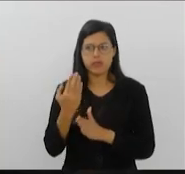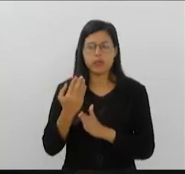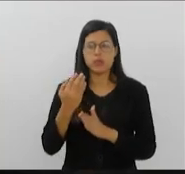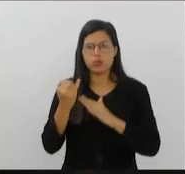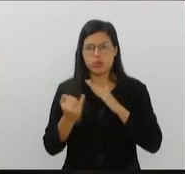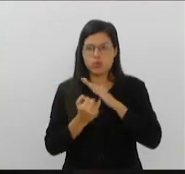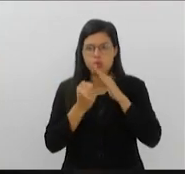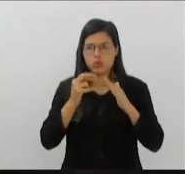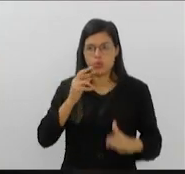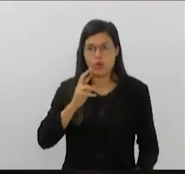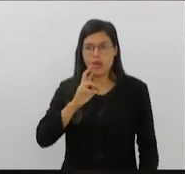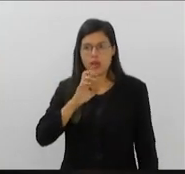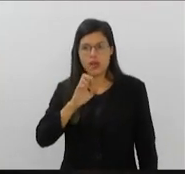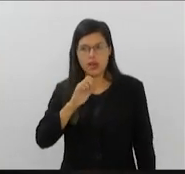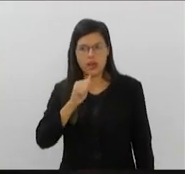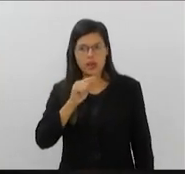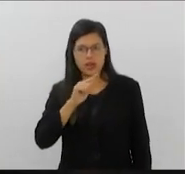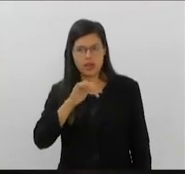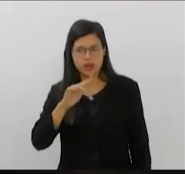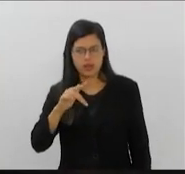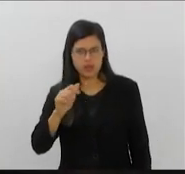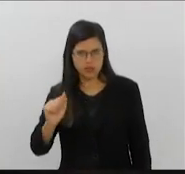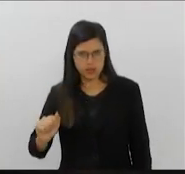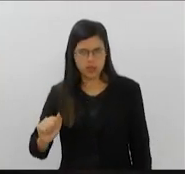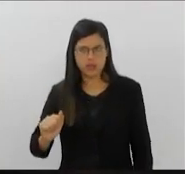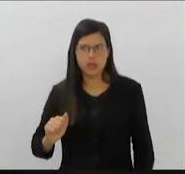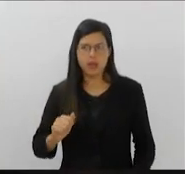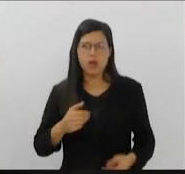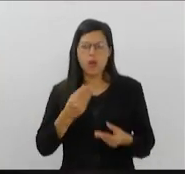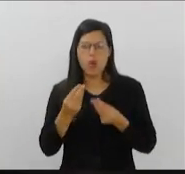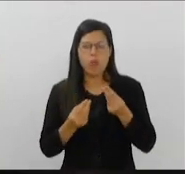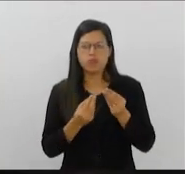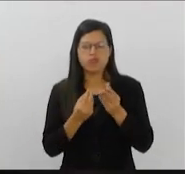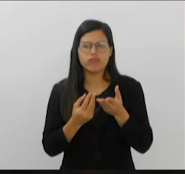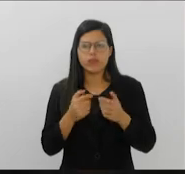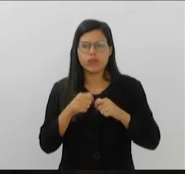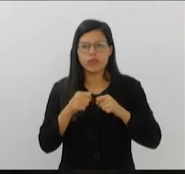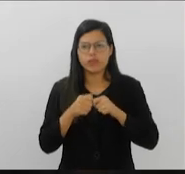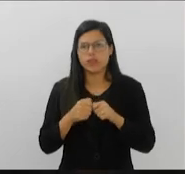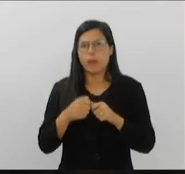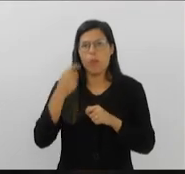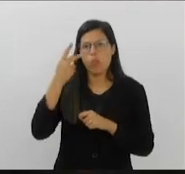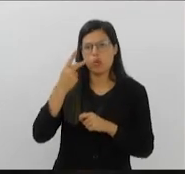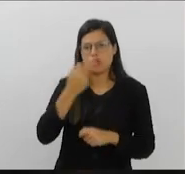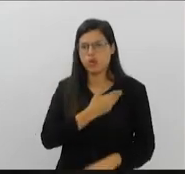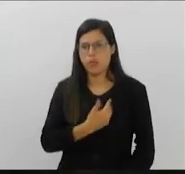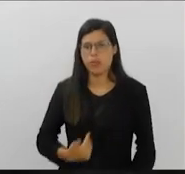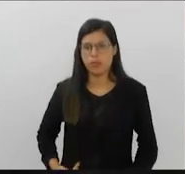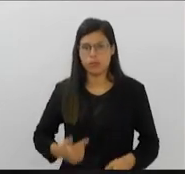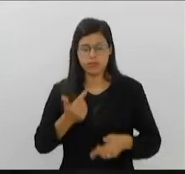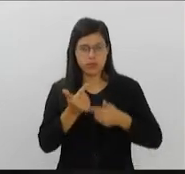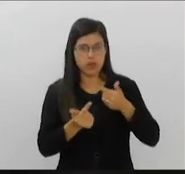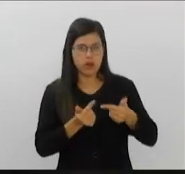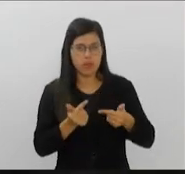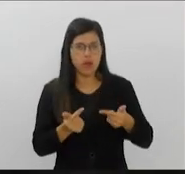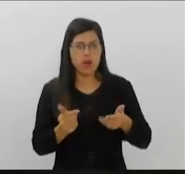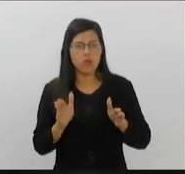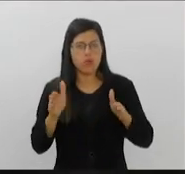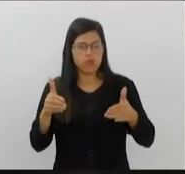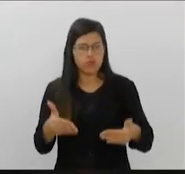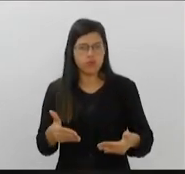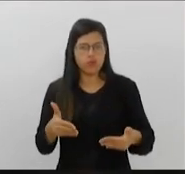como a gente consegue construir Brasil, construir políticas públicas, mas com um trabalho voltado para o campo.